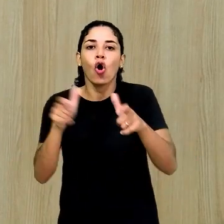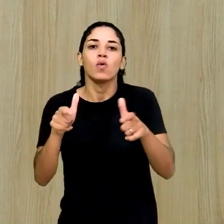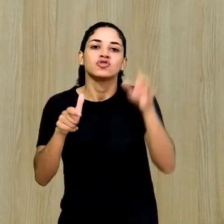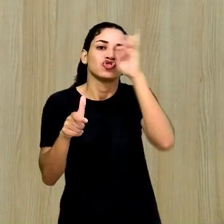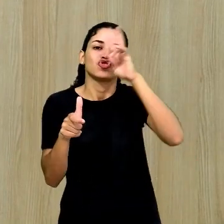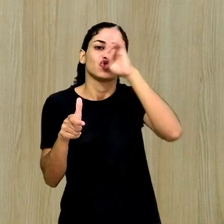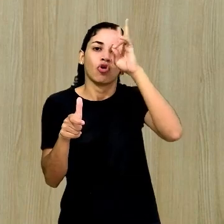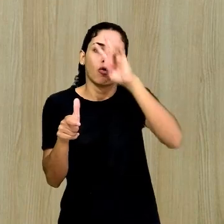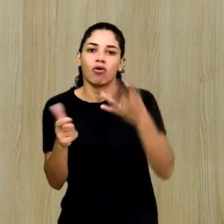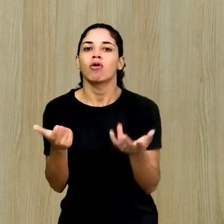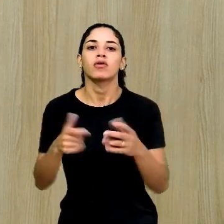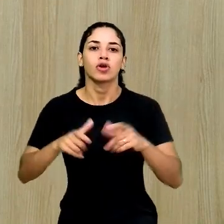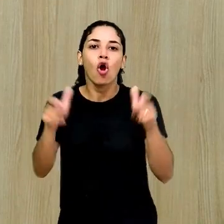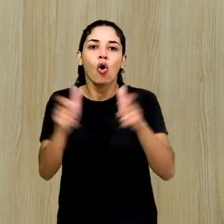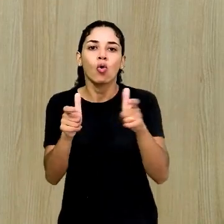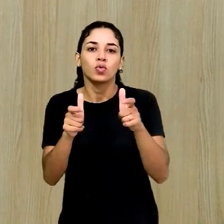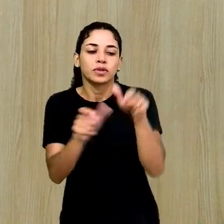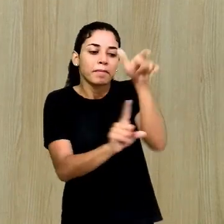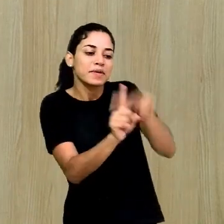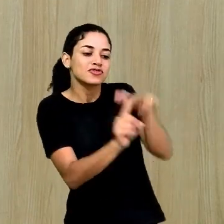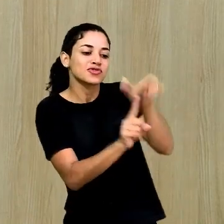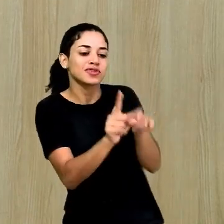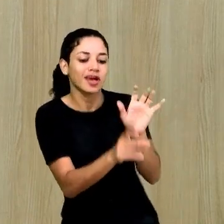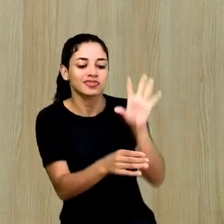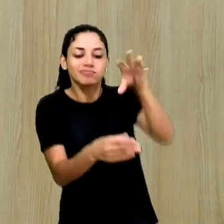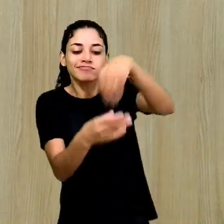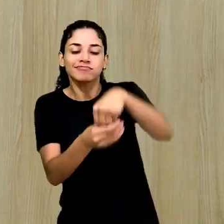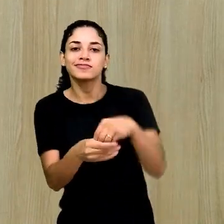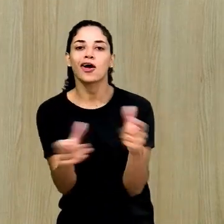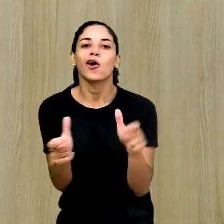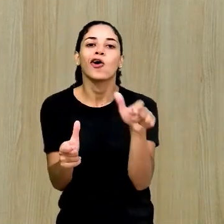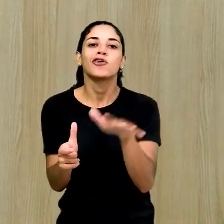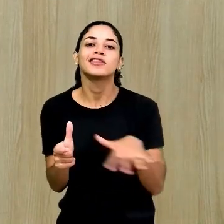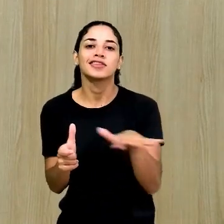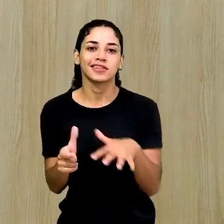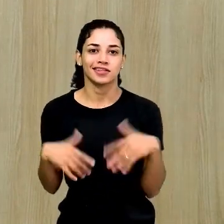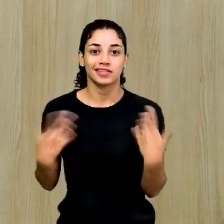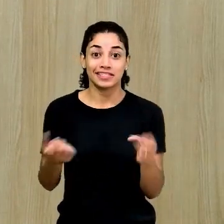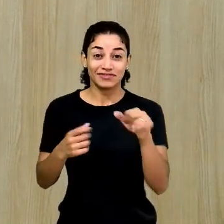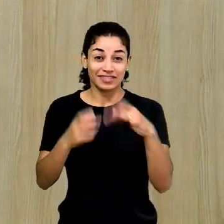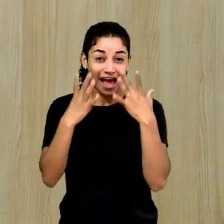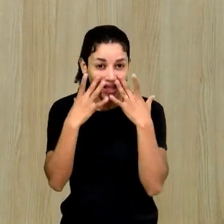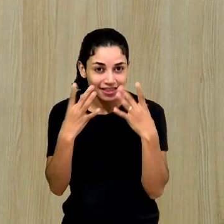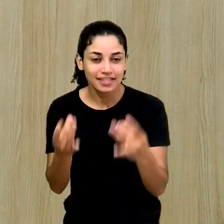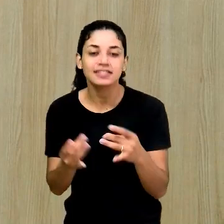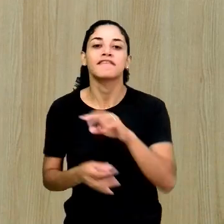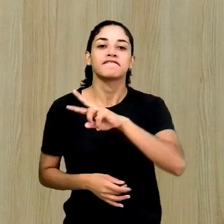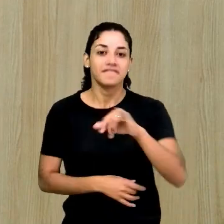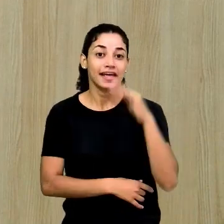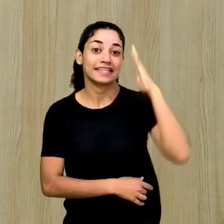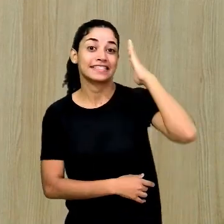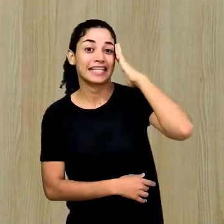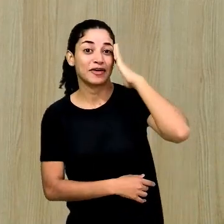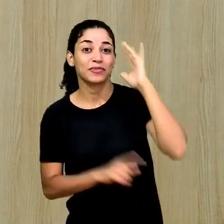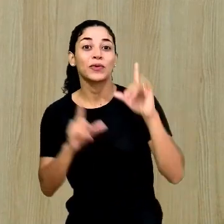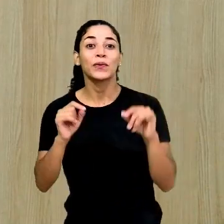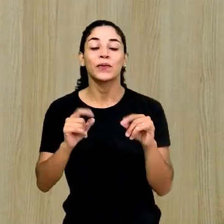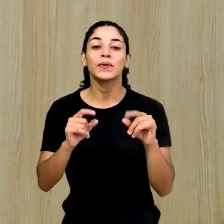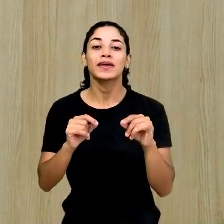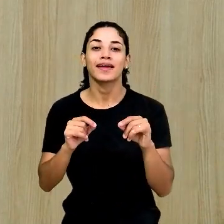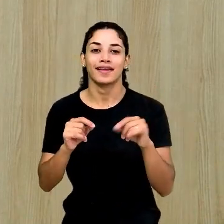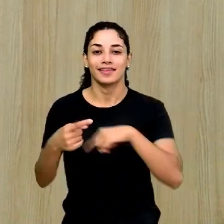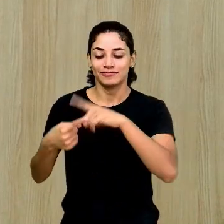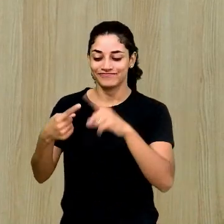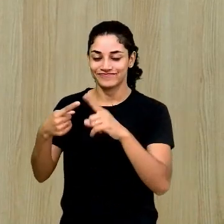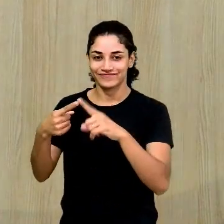se passando, onde aquele personagem estava. Se você prestou atenção na leitura, você vai saber que Américo